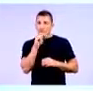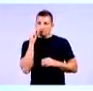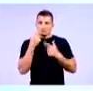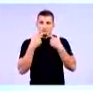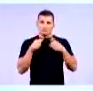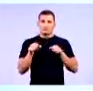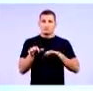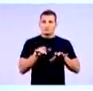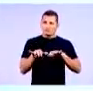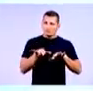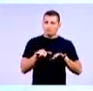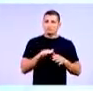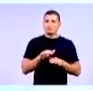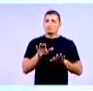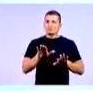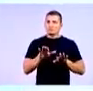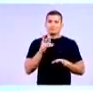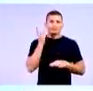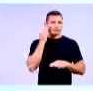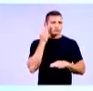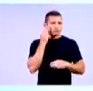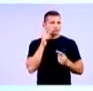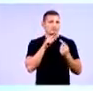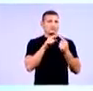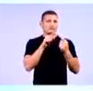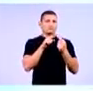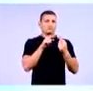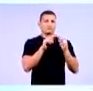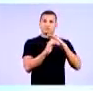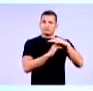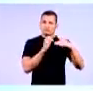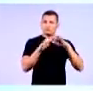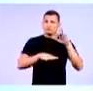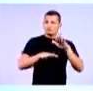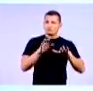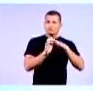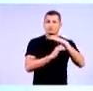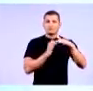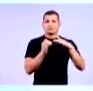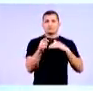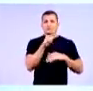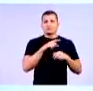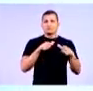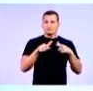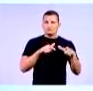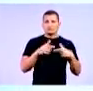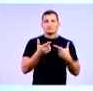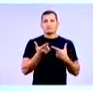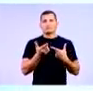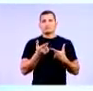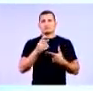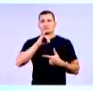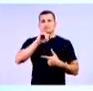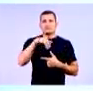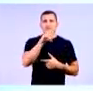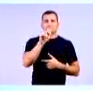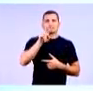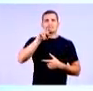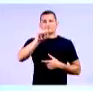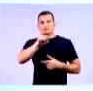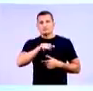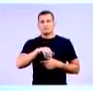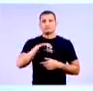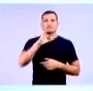ainda, mas normalmente é de acordo com a empresa. Então, dependendo da empresa que vocês forem trabalhar, vocês vão ter que trabalhar com Java ou com C#,